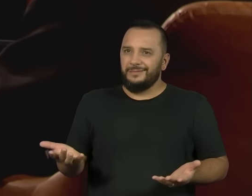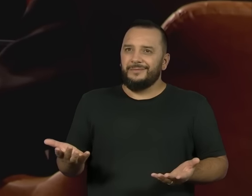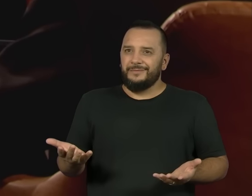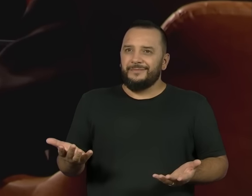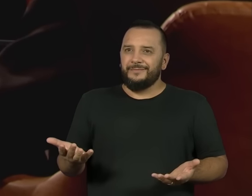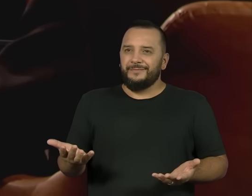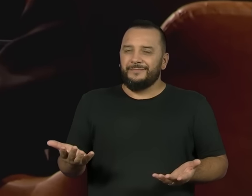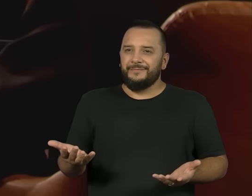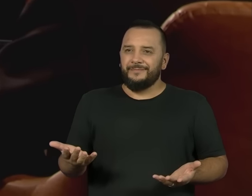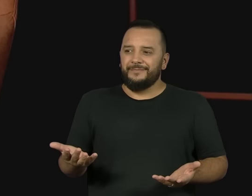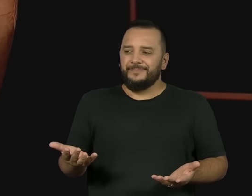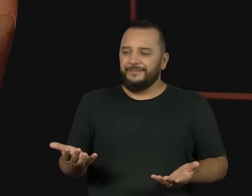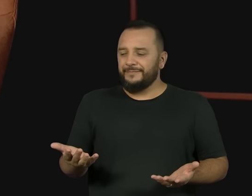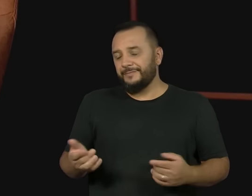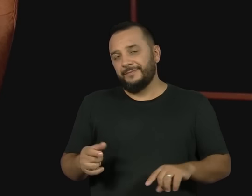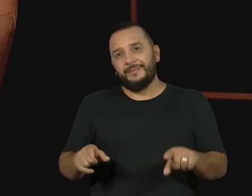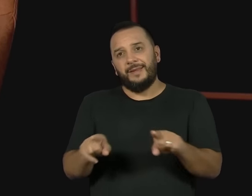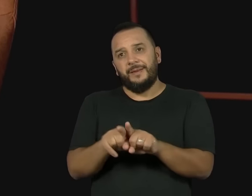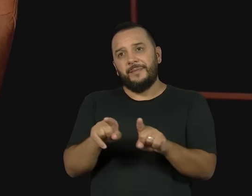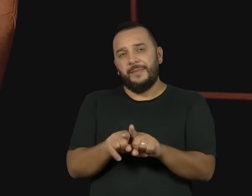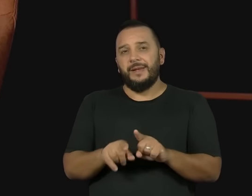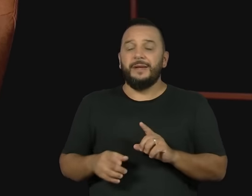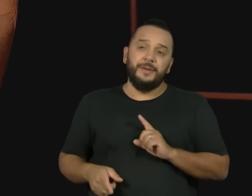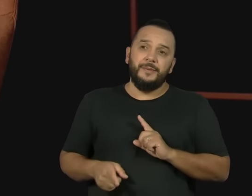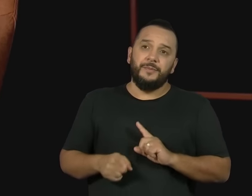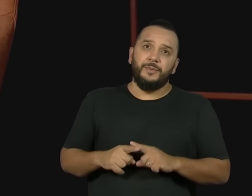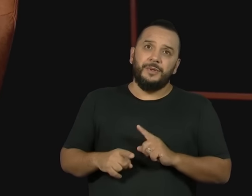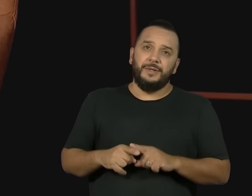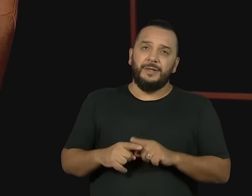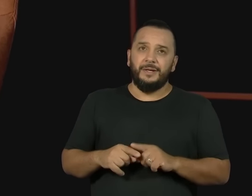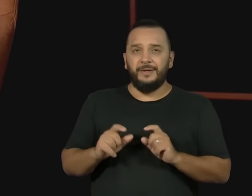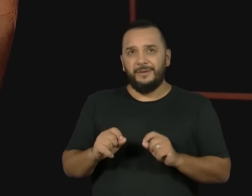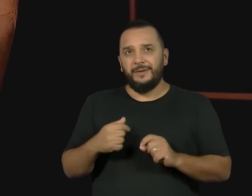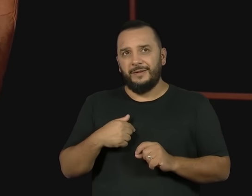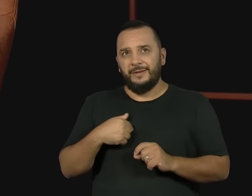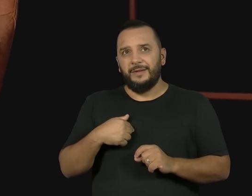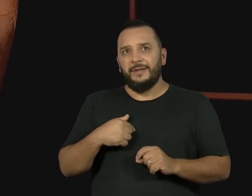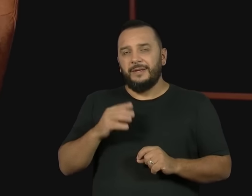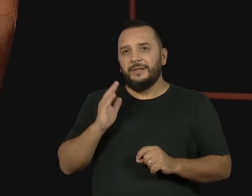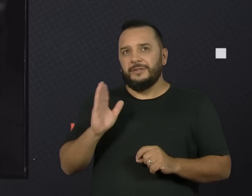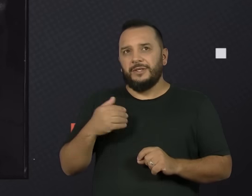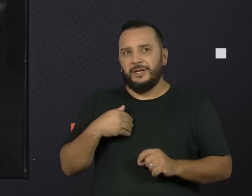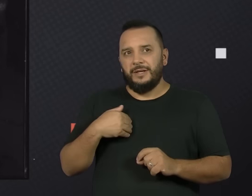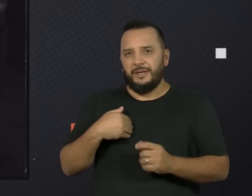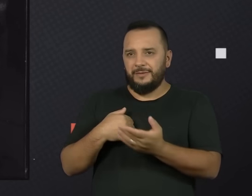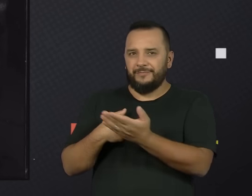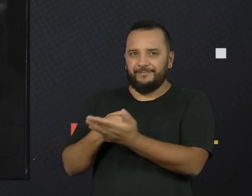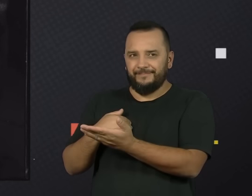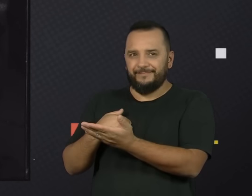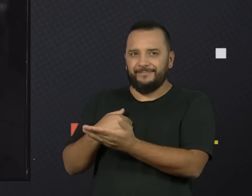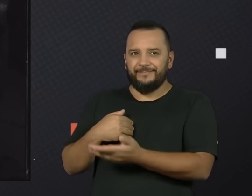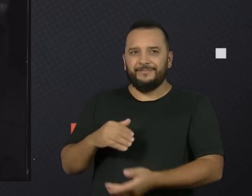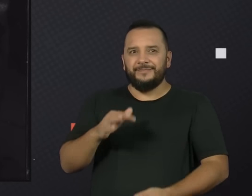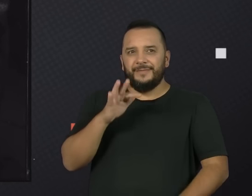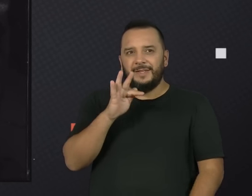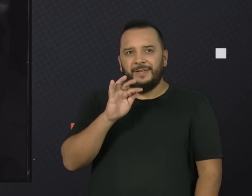E também porque o Ferragamo, sabe, que é uma marca importante,